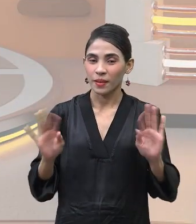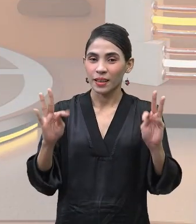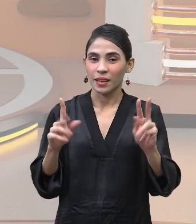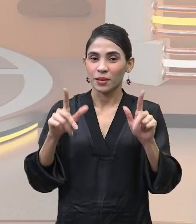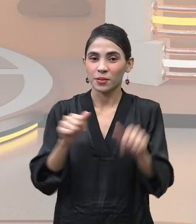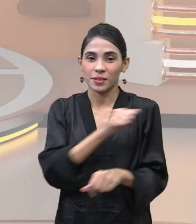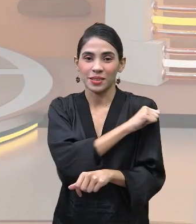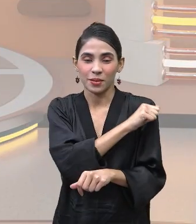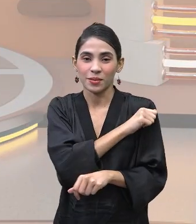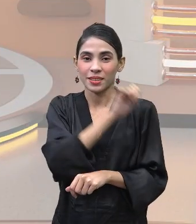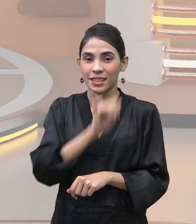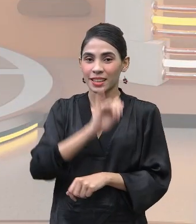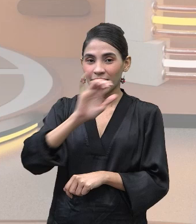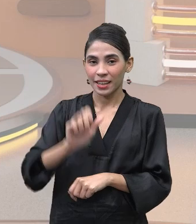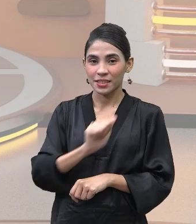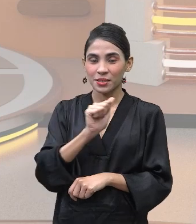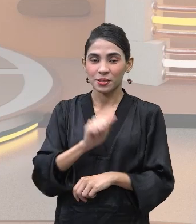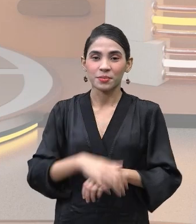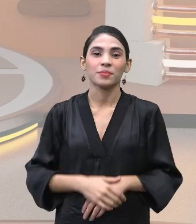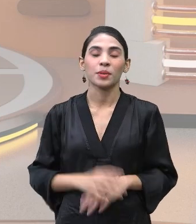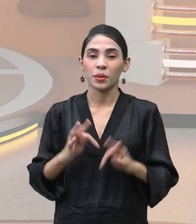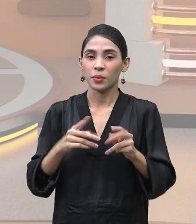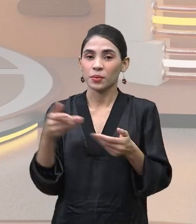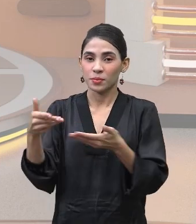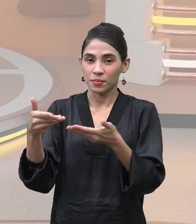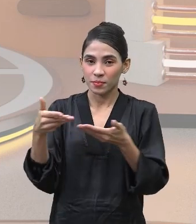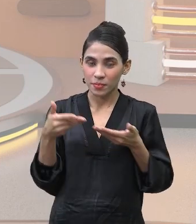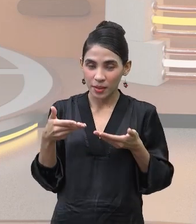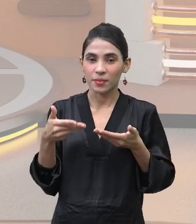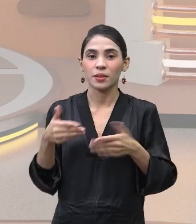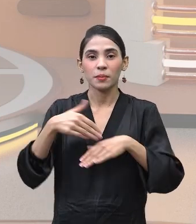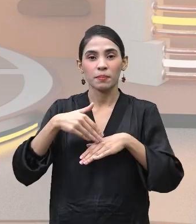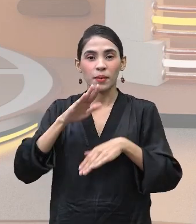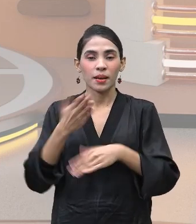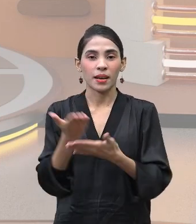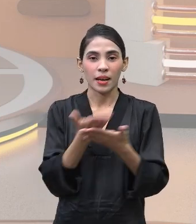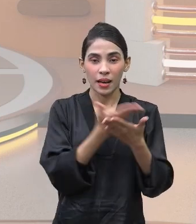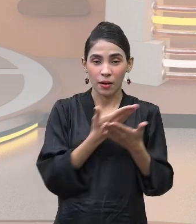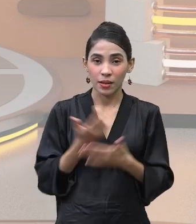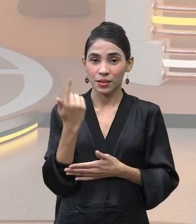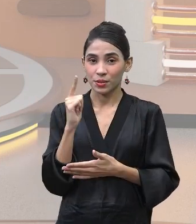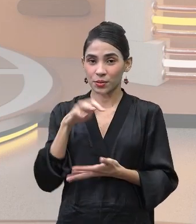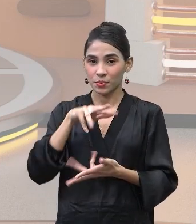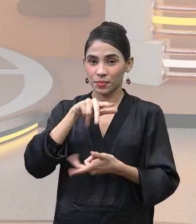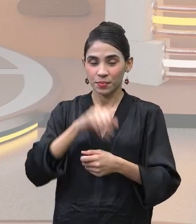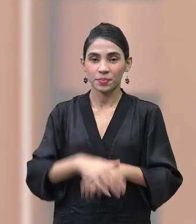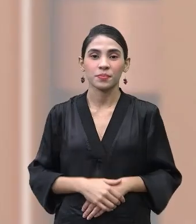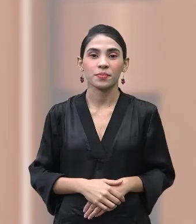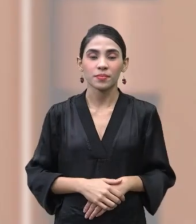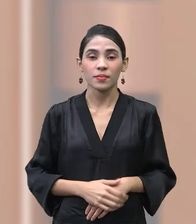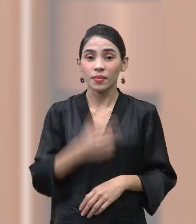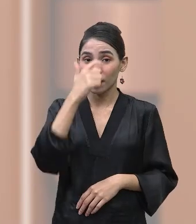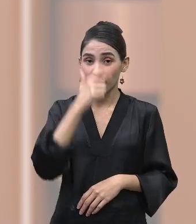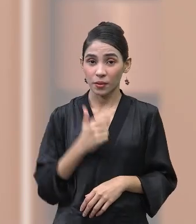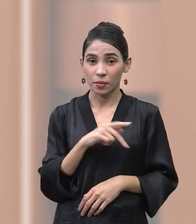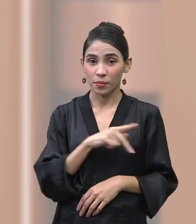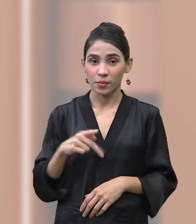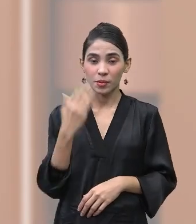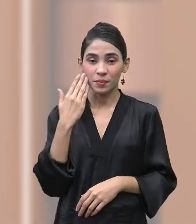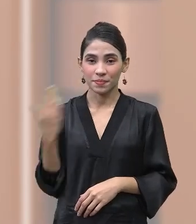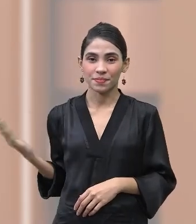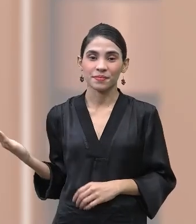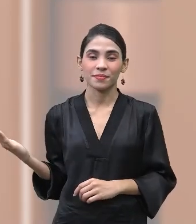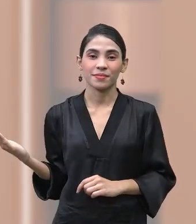todos vocês, alunos da EJA Ensino Médio, sejam bem-vindos a mais uma aula do nosso componente de Geografia. Eu sou a professora